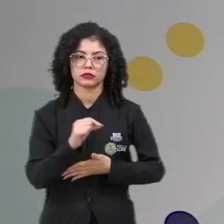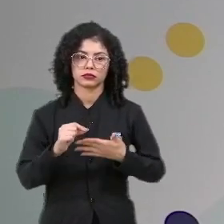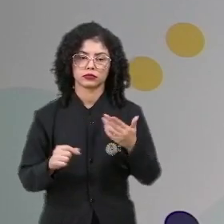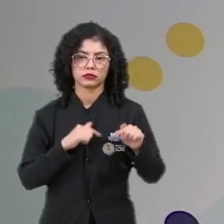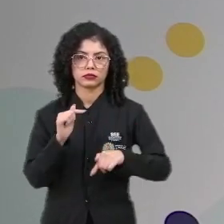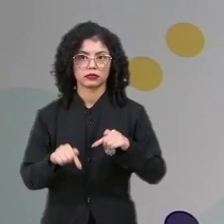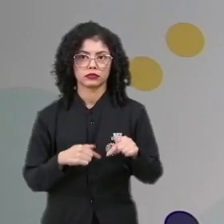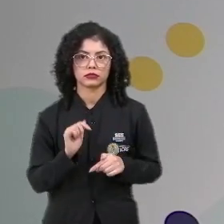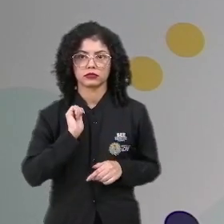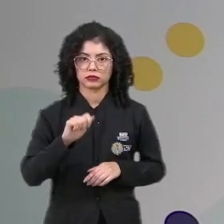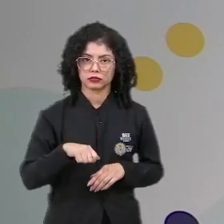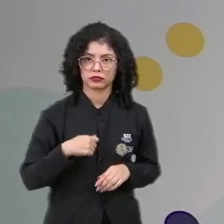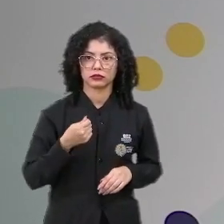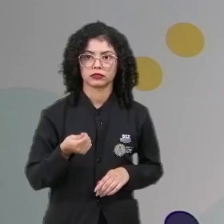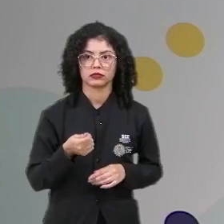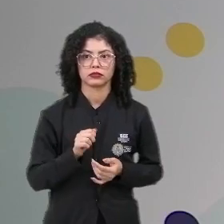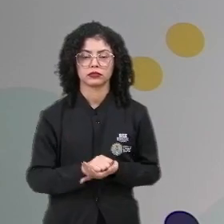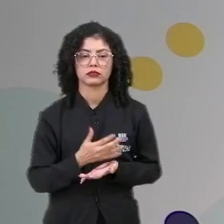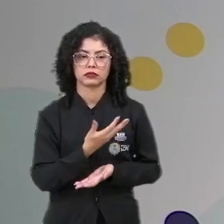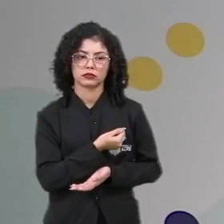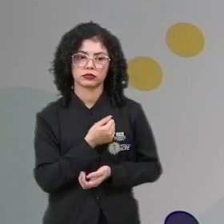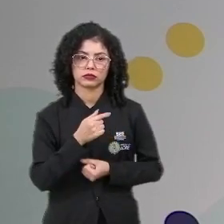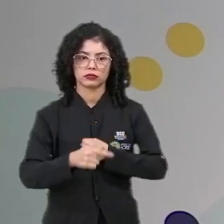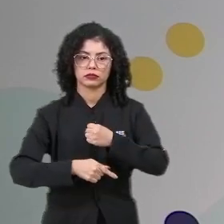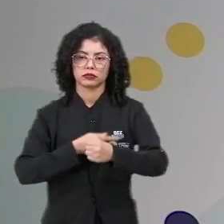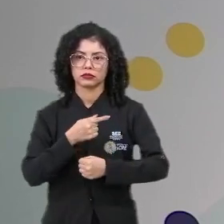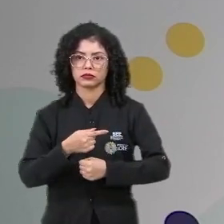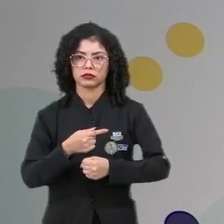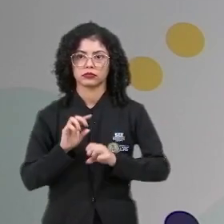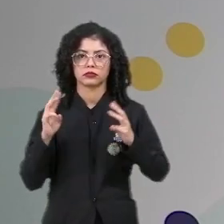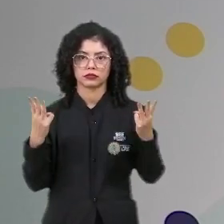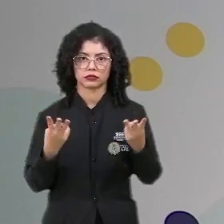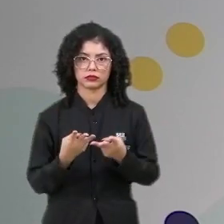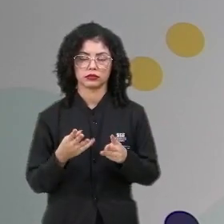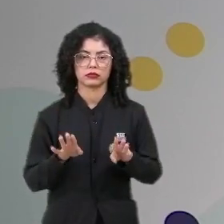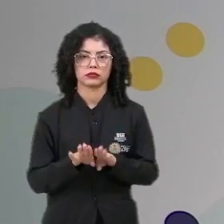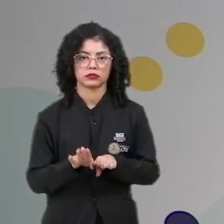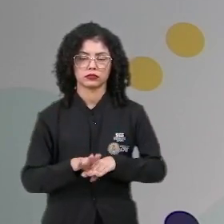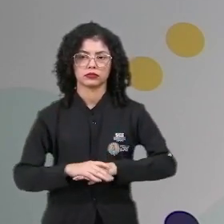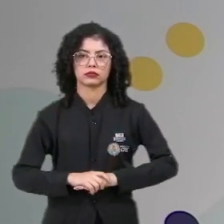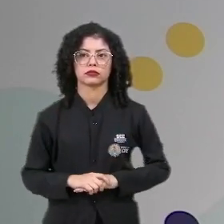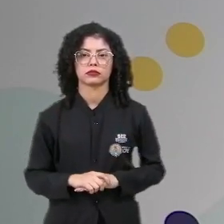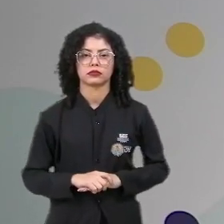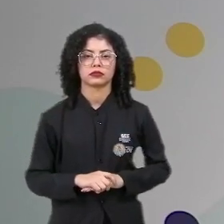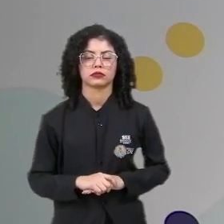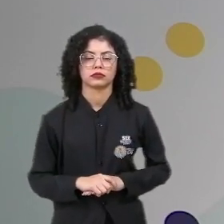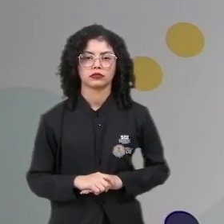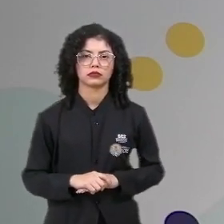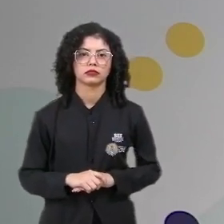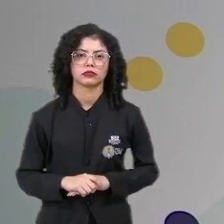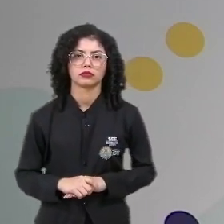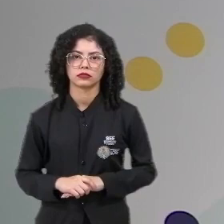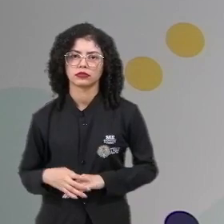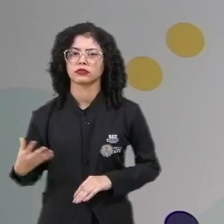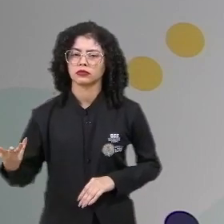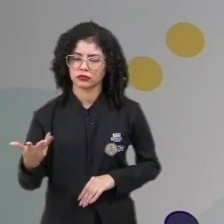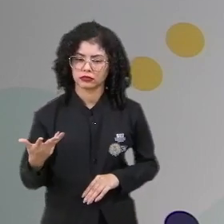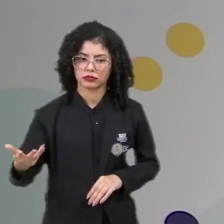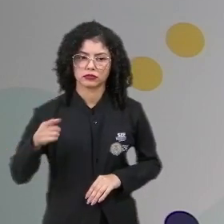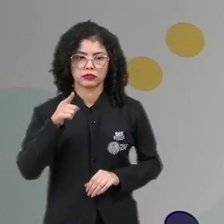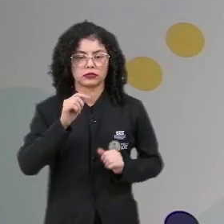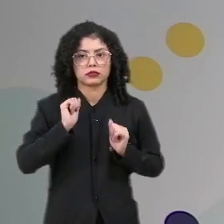seu símbolo, o número de massa e o seu número atômico. São as tabelas mais básicas que